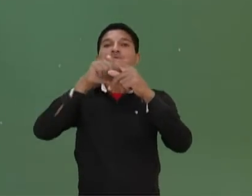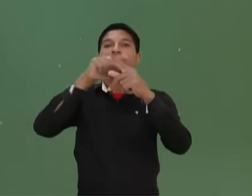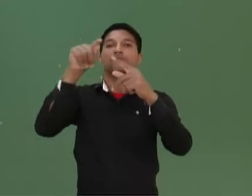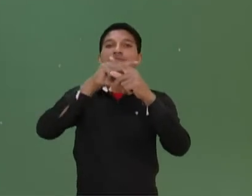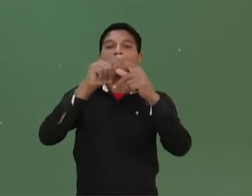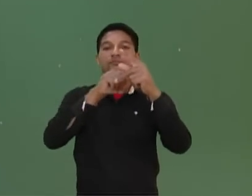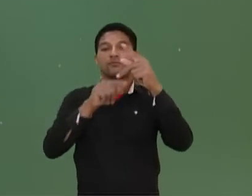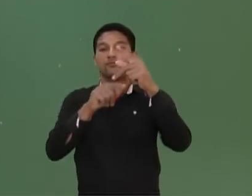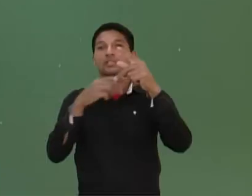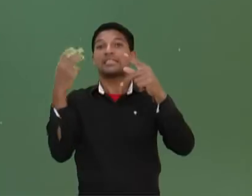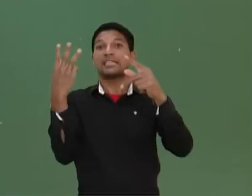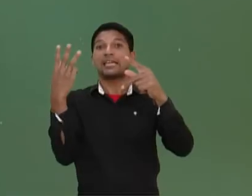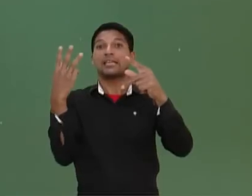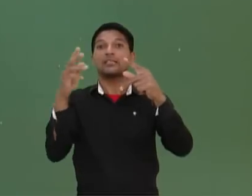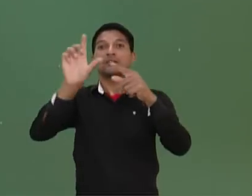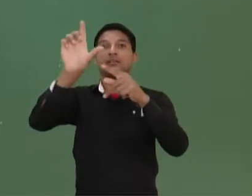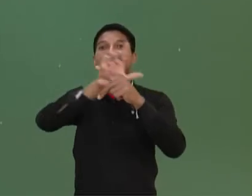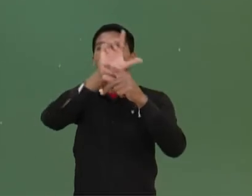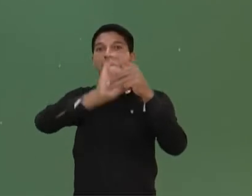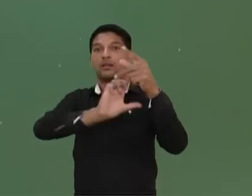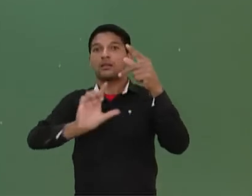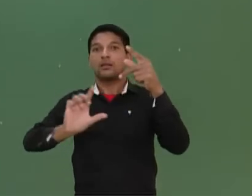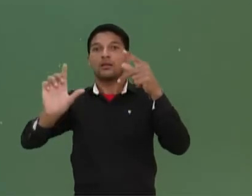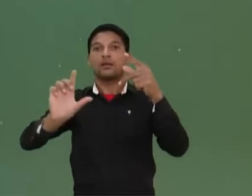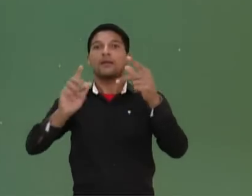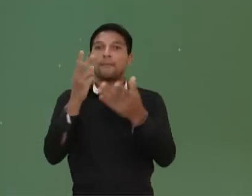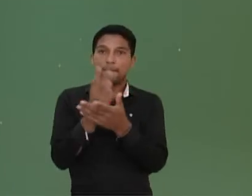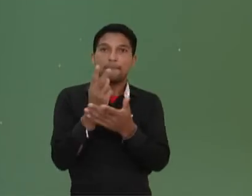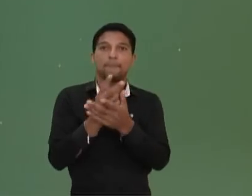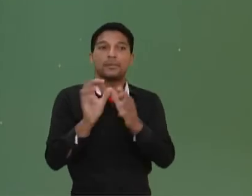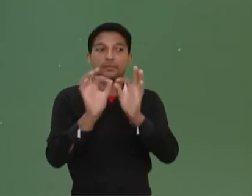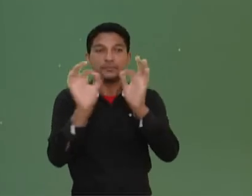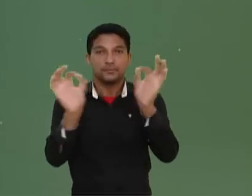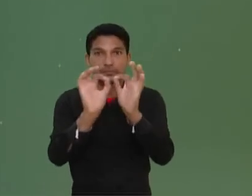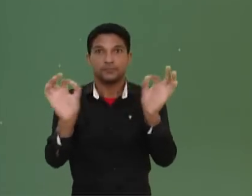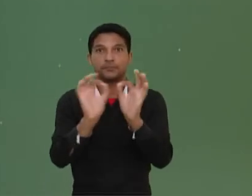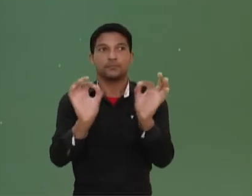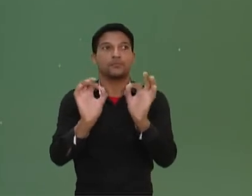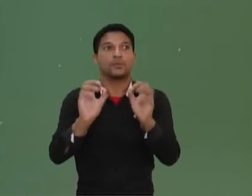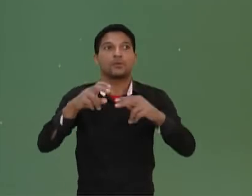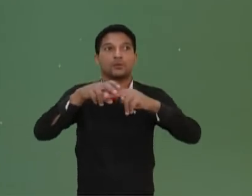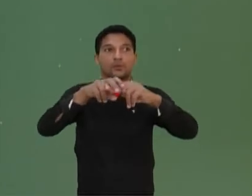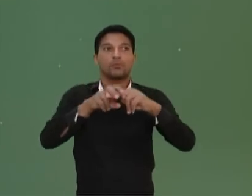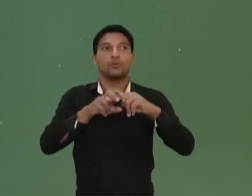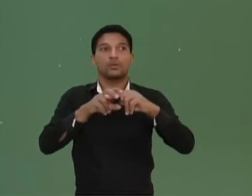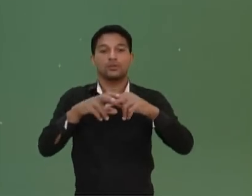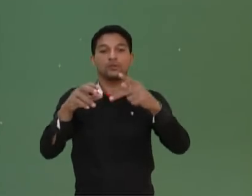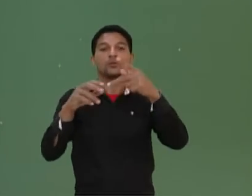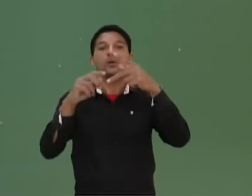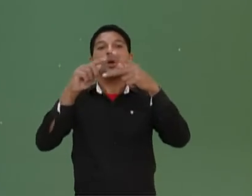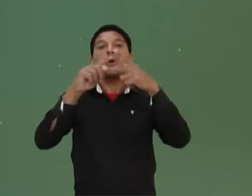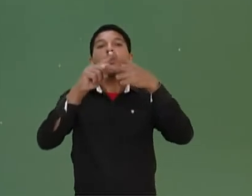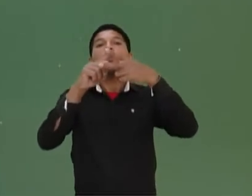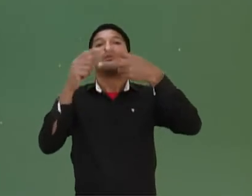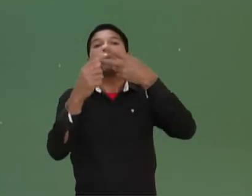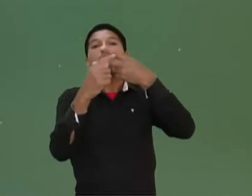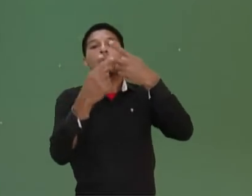os 3 lados são de mesma medida, os ângulos também vão ser de mesma medida. Então, ó, este ângulo é congruente com esse.